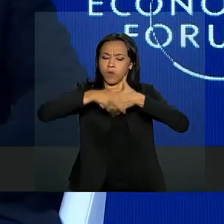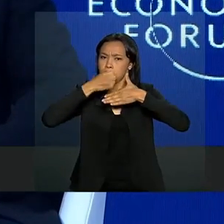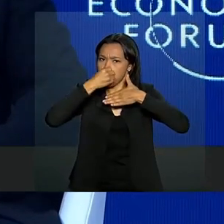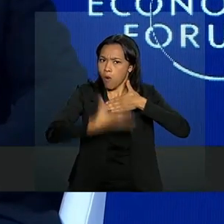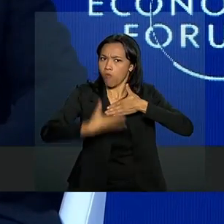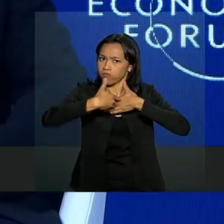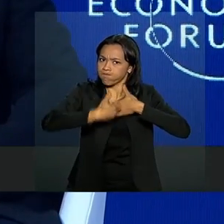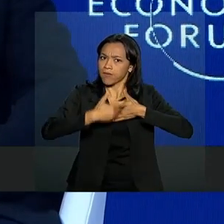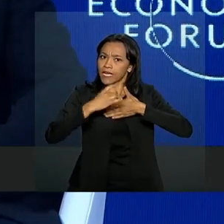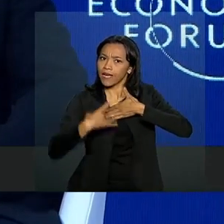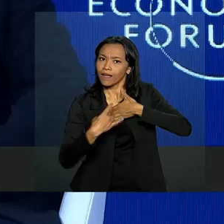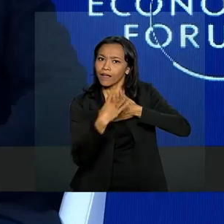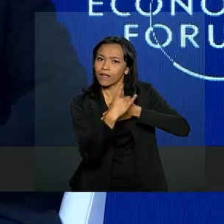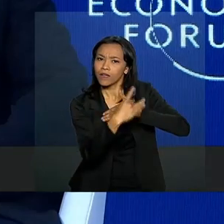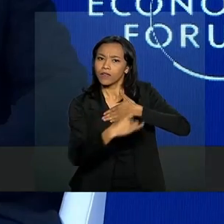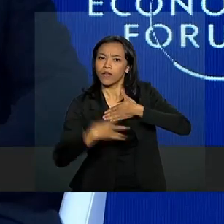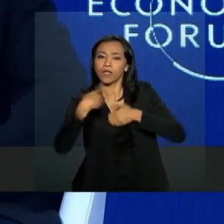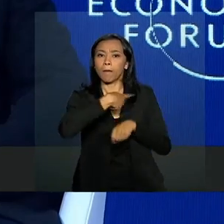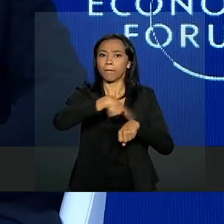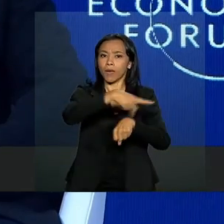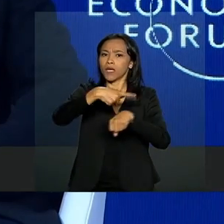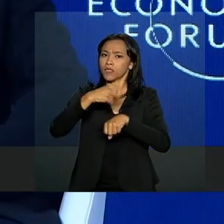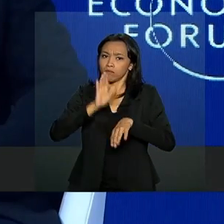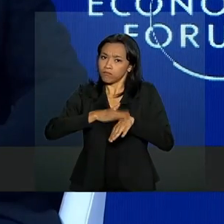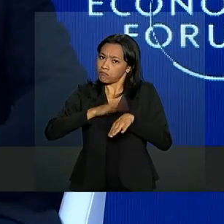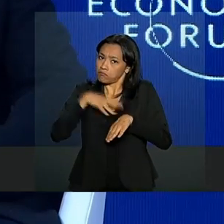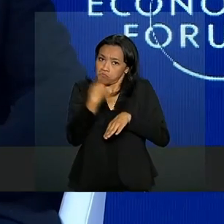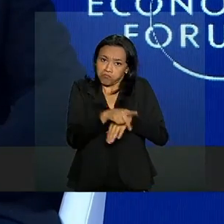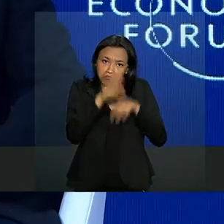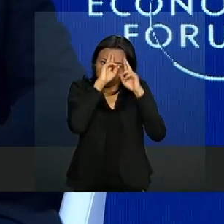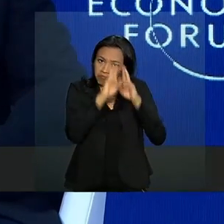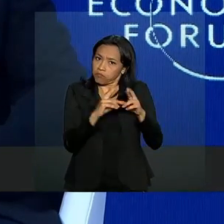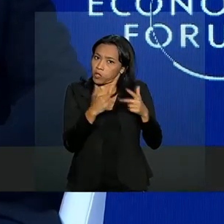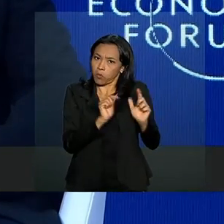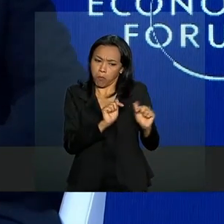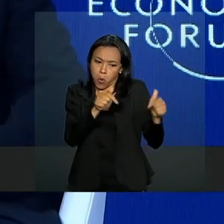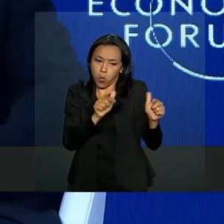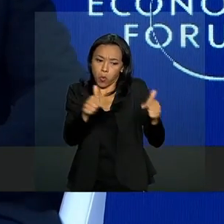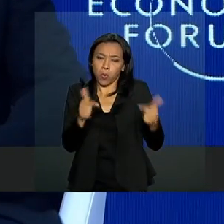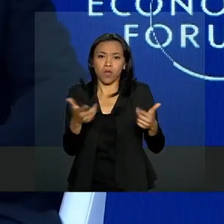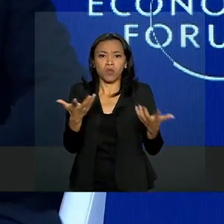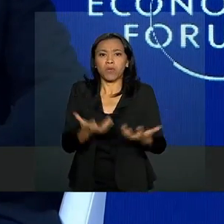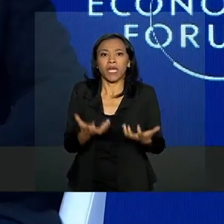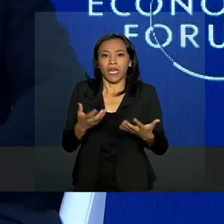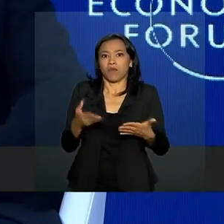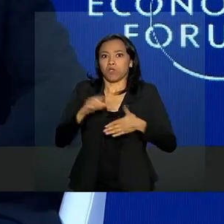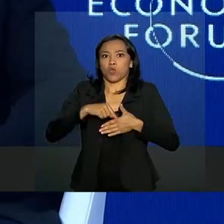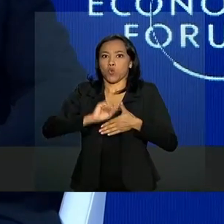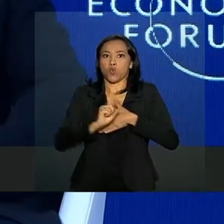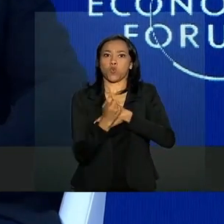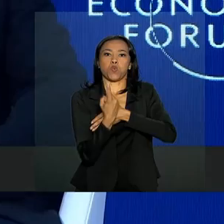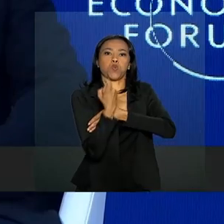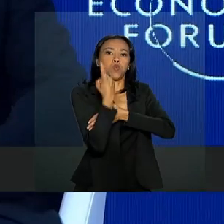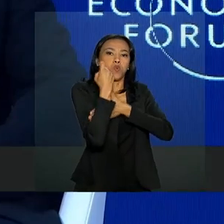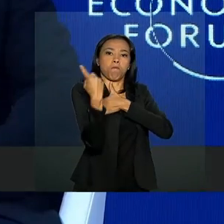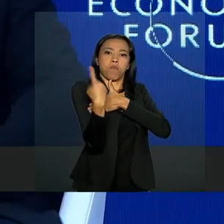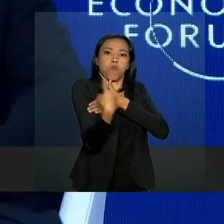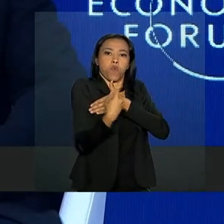obviamente, mantenha a sua hegemonia local. Não queremos uma América bolivariana, como há